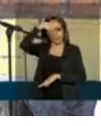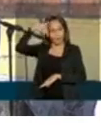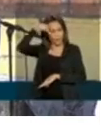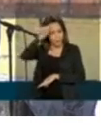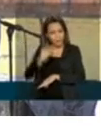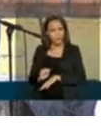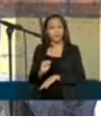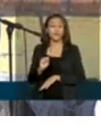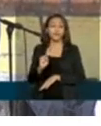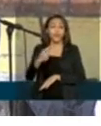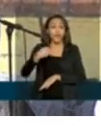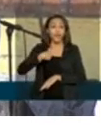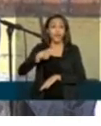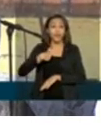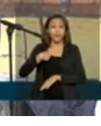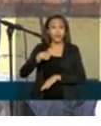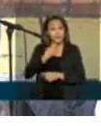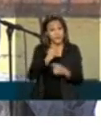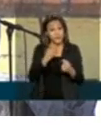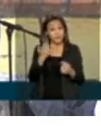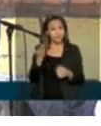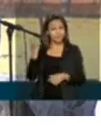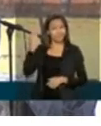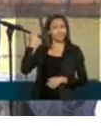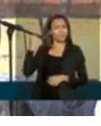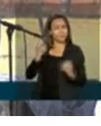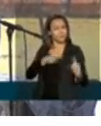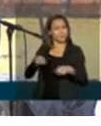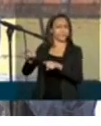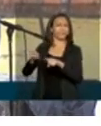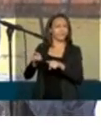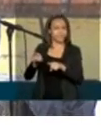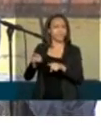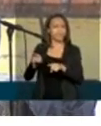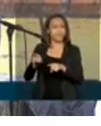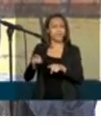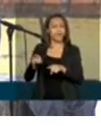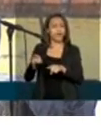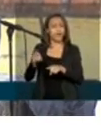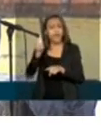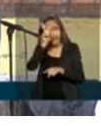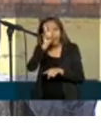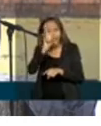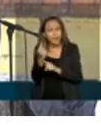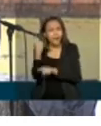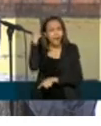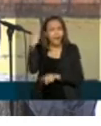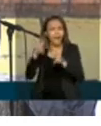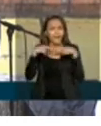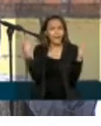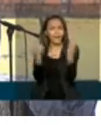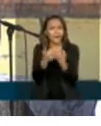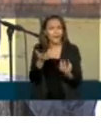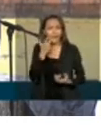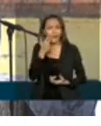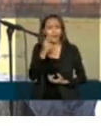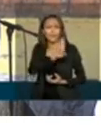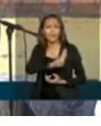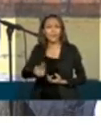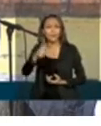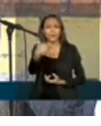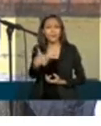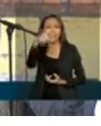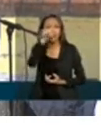desafio, presidente, quando daquela reunião que tivemos e falei em nome dos 27